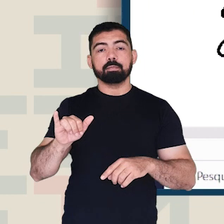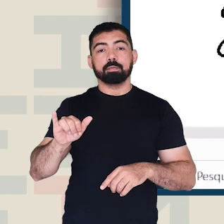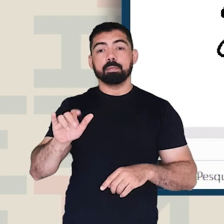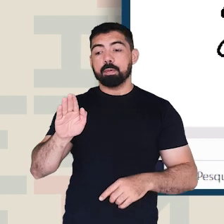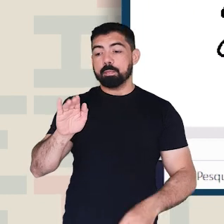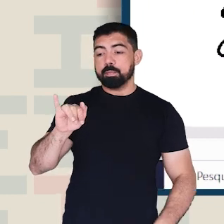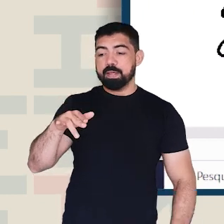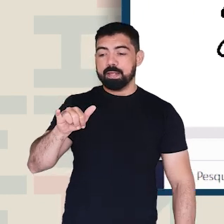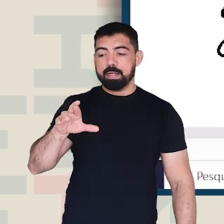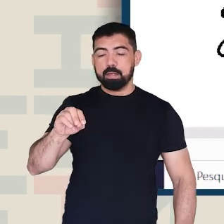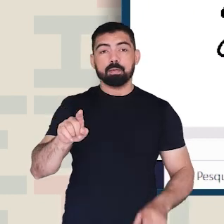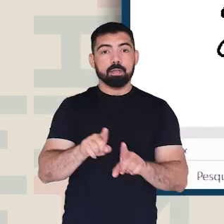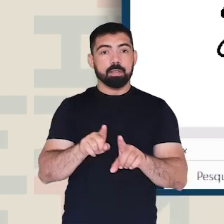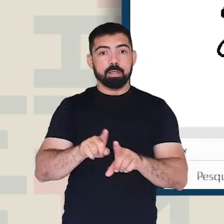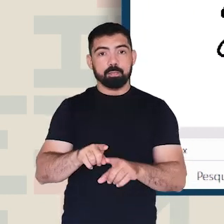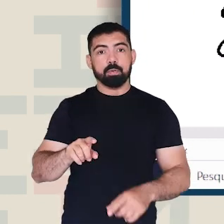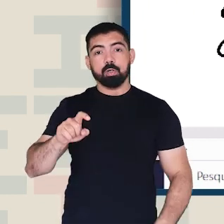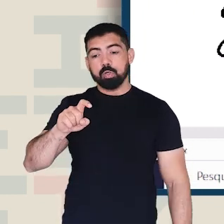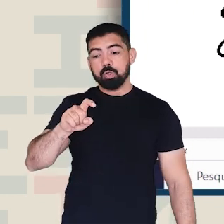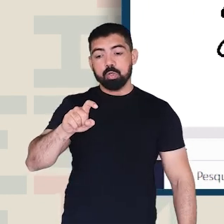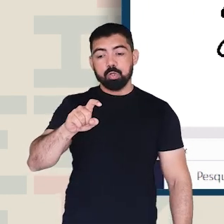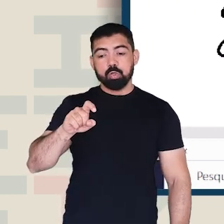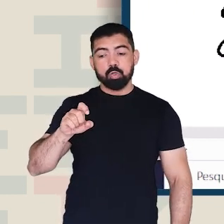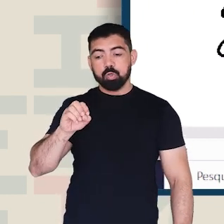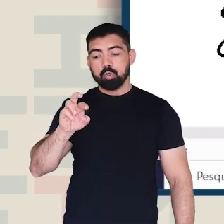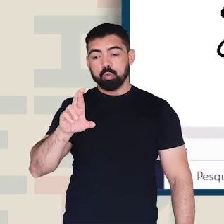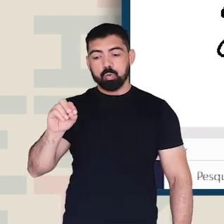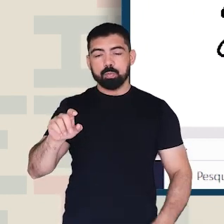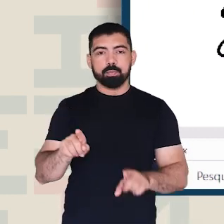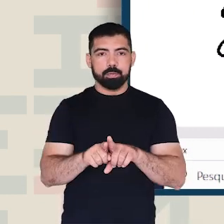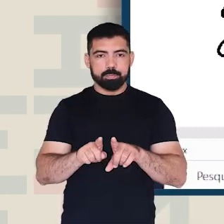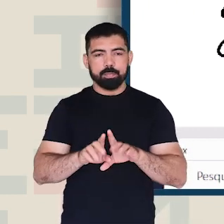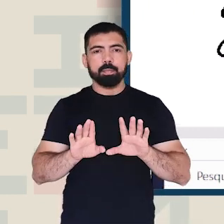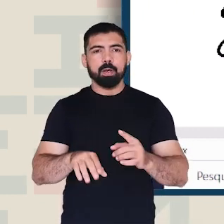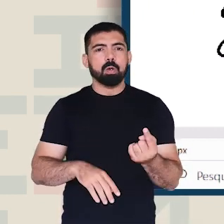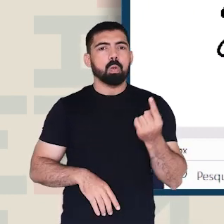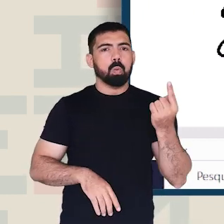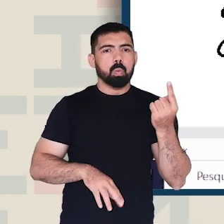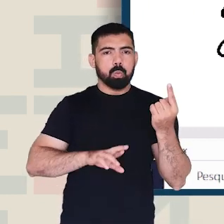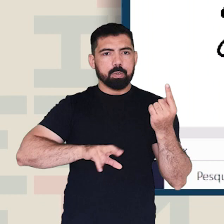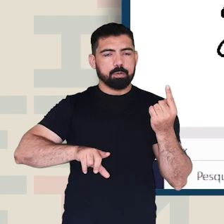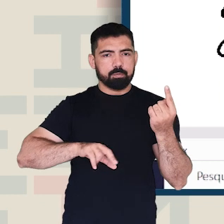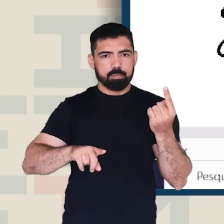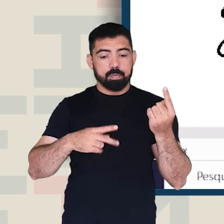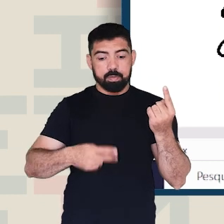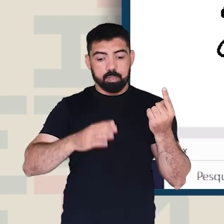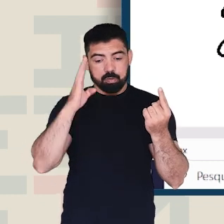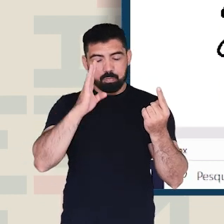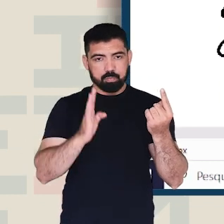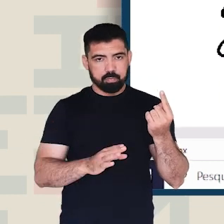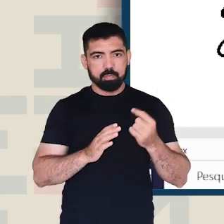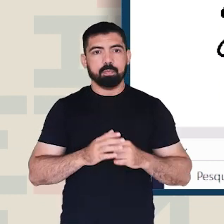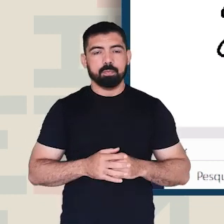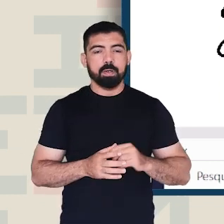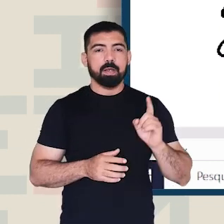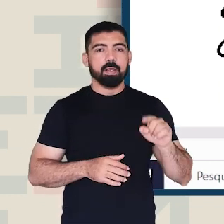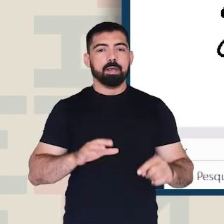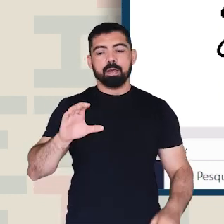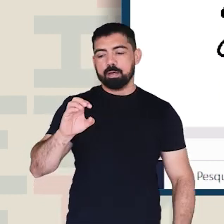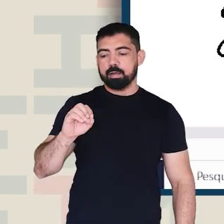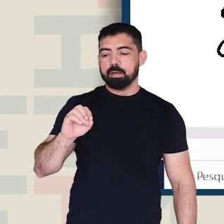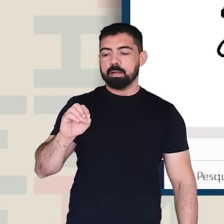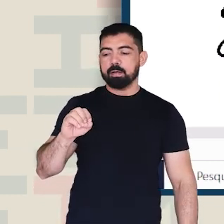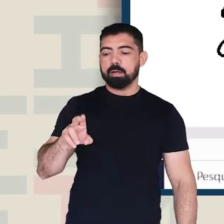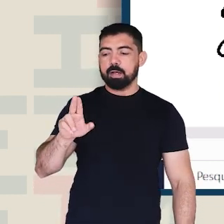outros, obviamente, mas vamos lá. Observem que o único ritmo não essencialmente brasileiro aí é o country, que é um